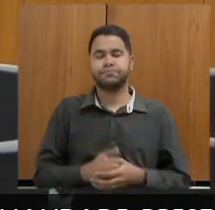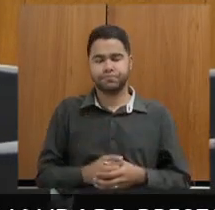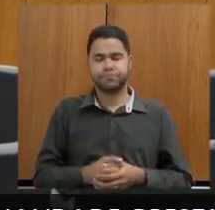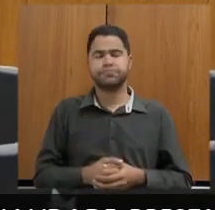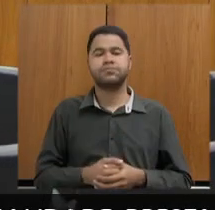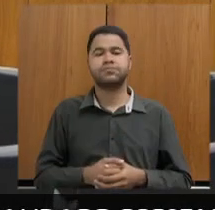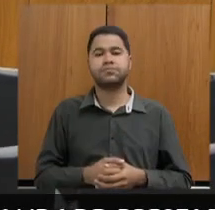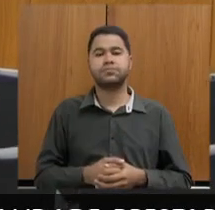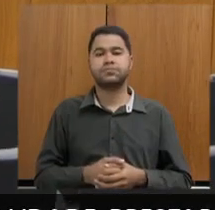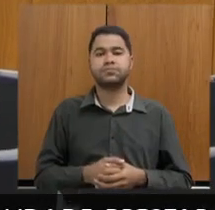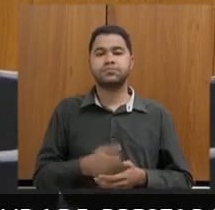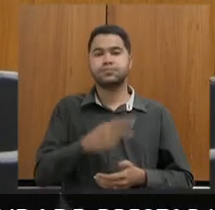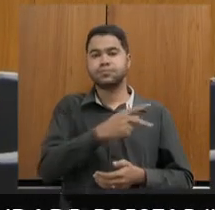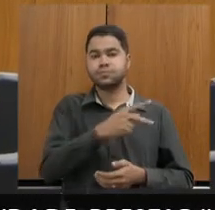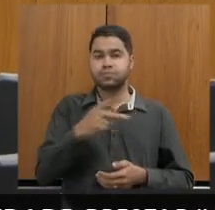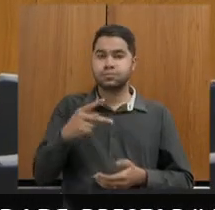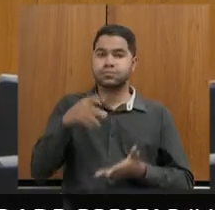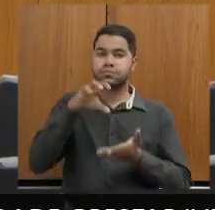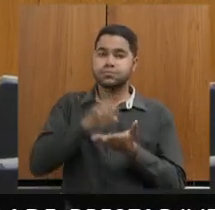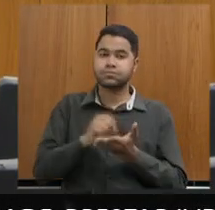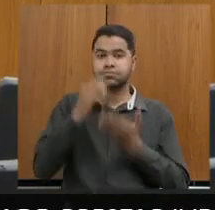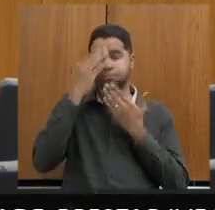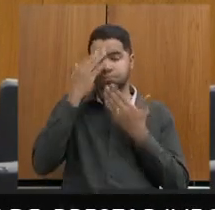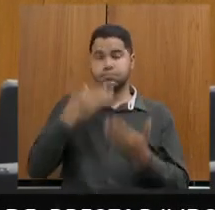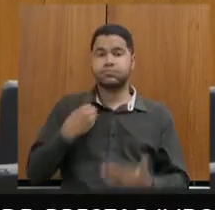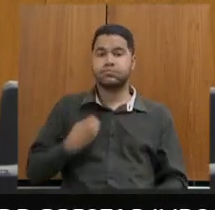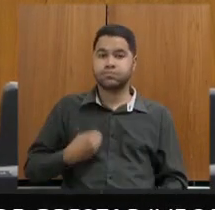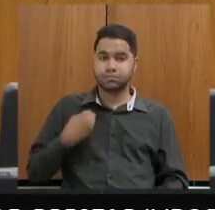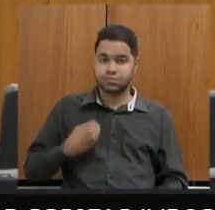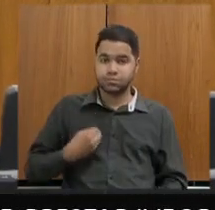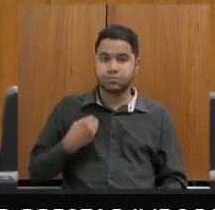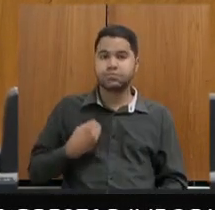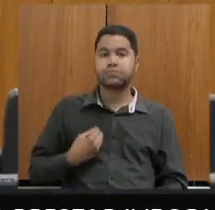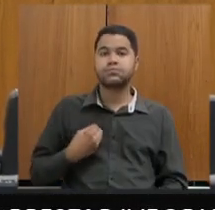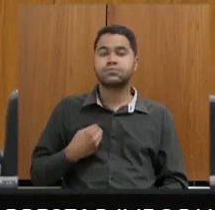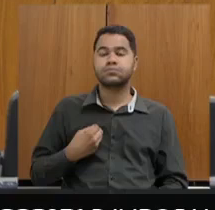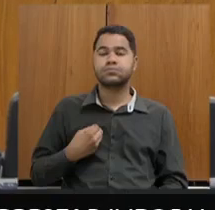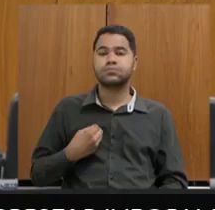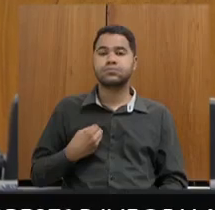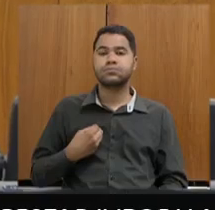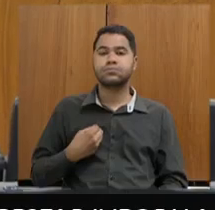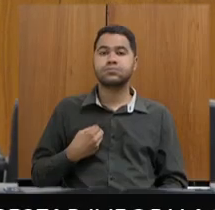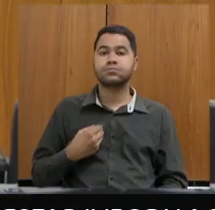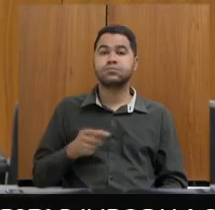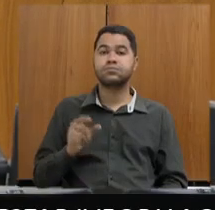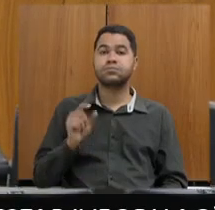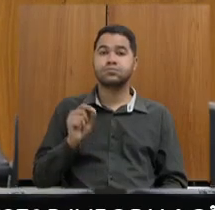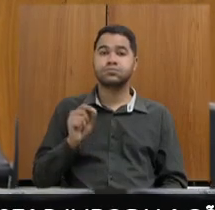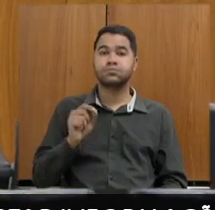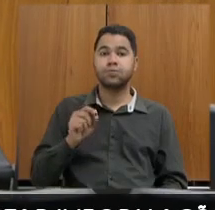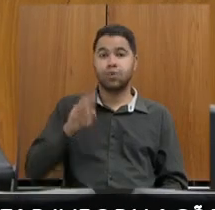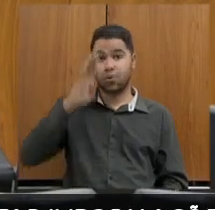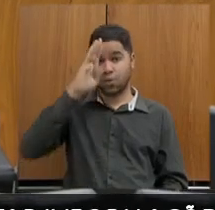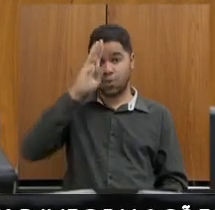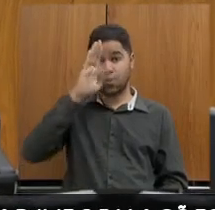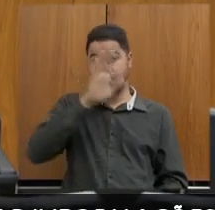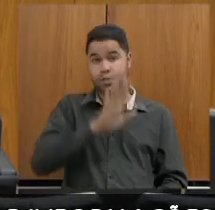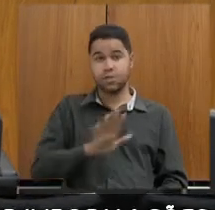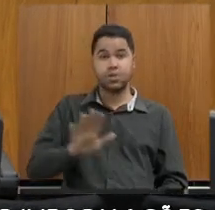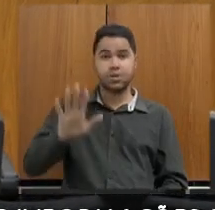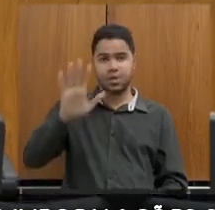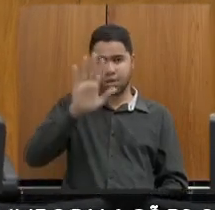a presidência registro agradece a presença do comandante Geral da Polícia